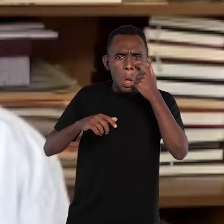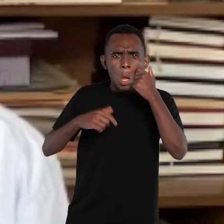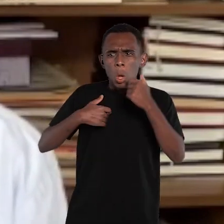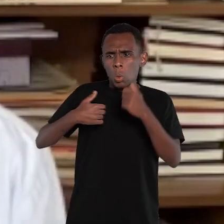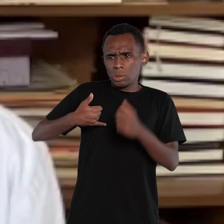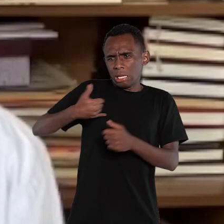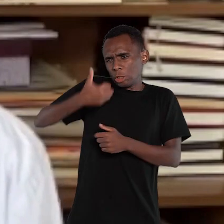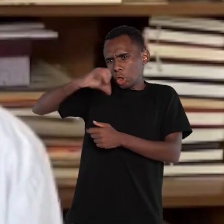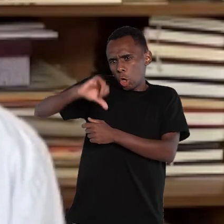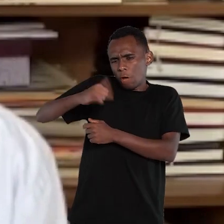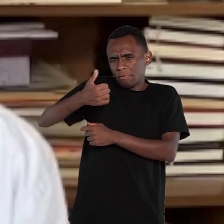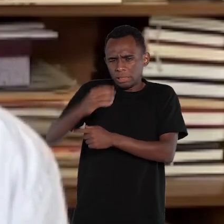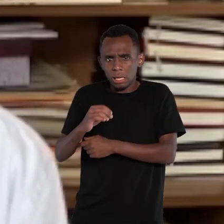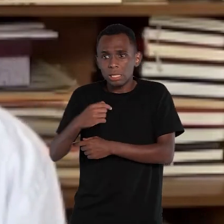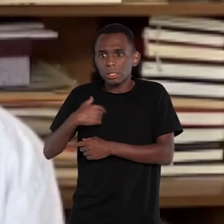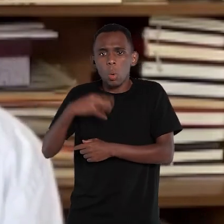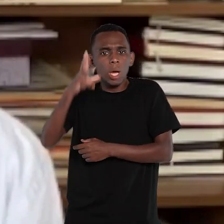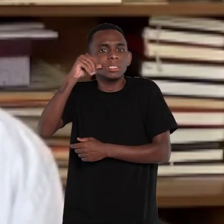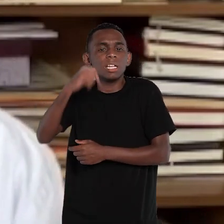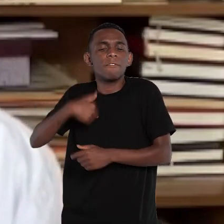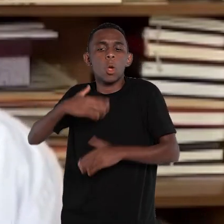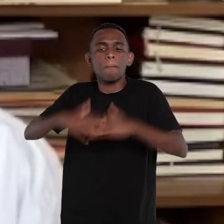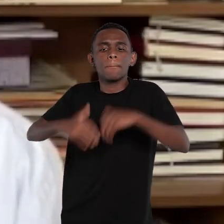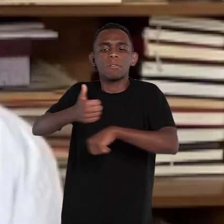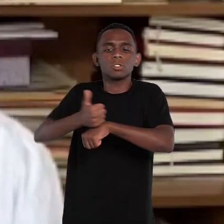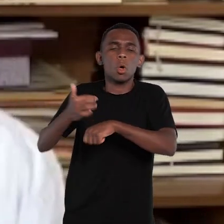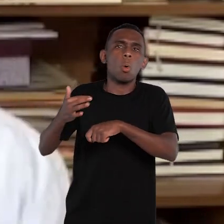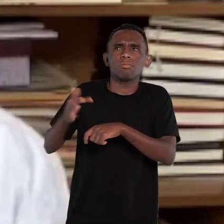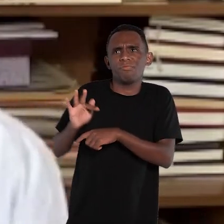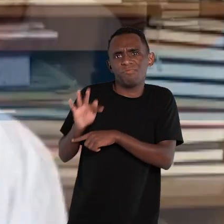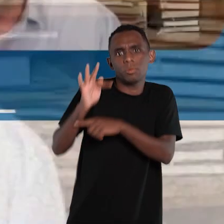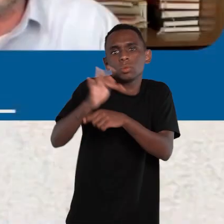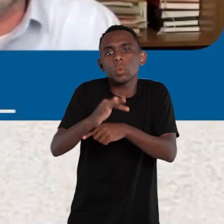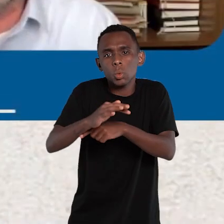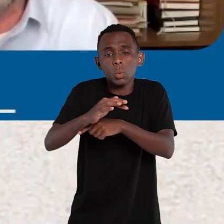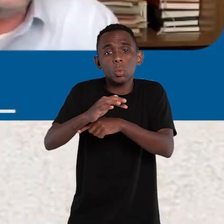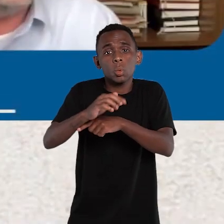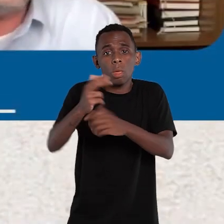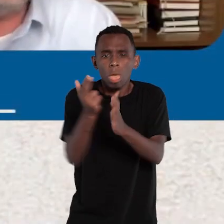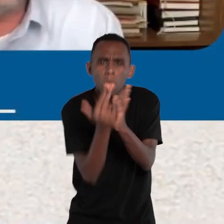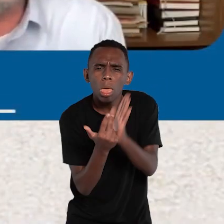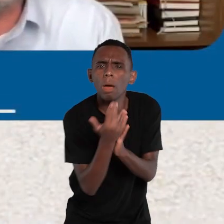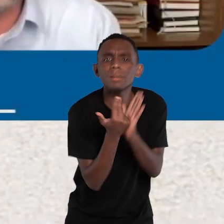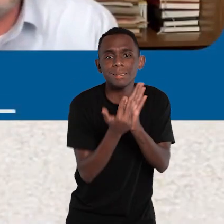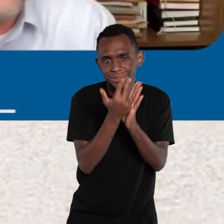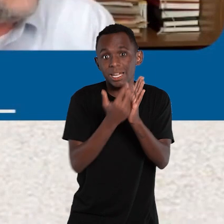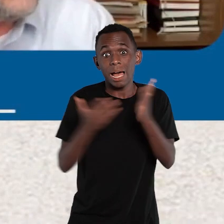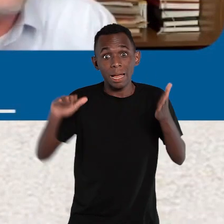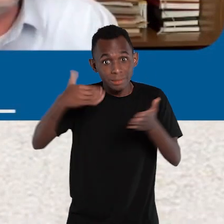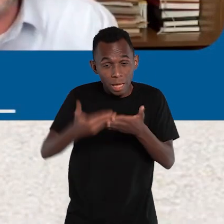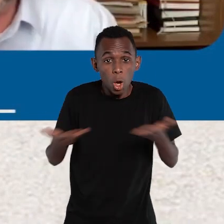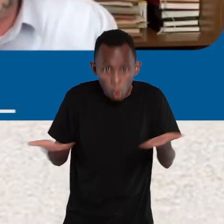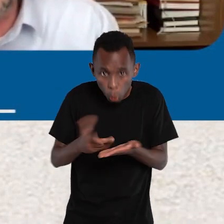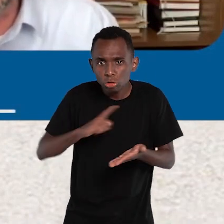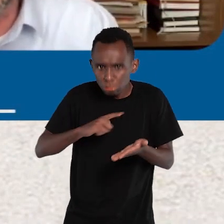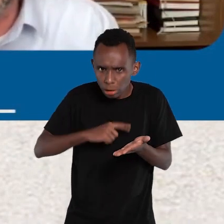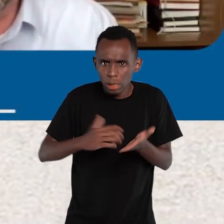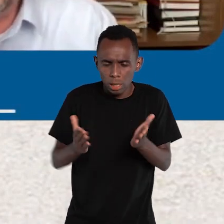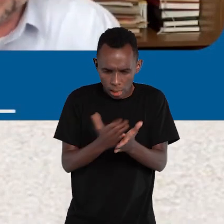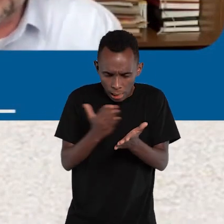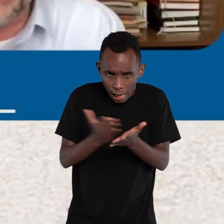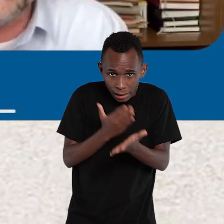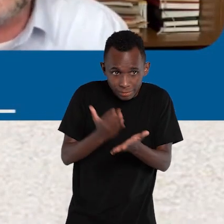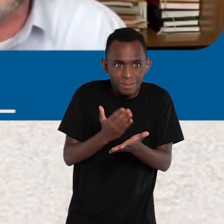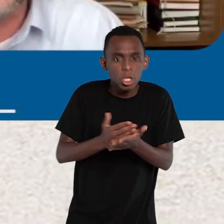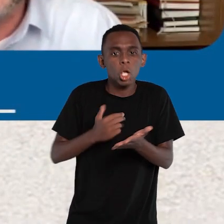achei que eu ia ser quadrinista. Eu desenhava. Você desenhava também? Desenhava, eu desenho. Tenho até hoje, de vez em quando, nos meus cadernos de escrita,